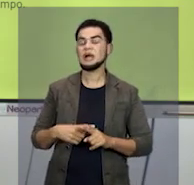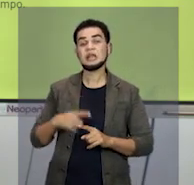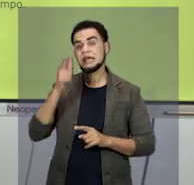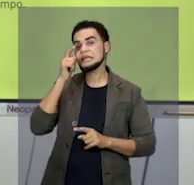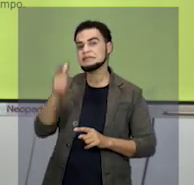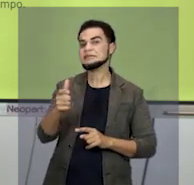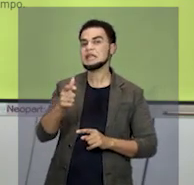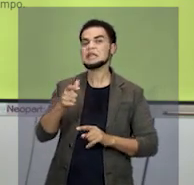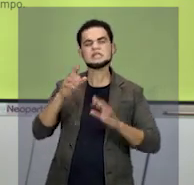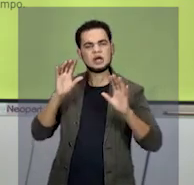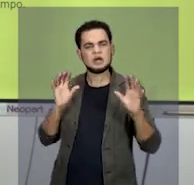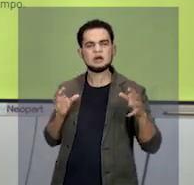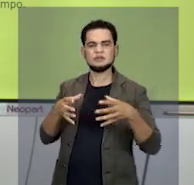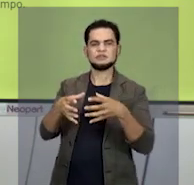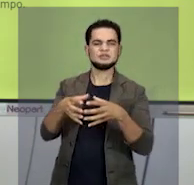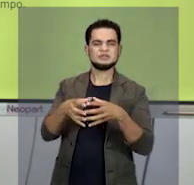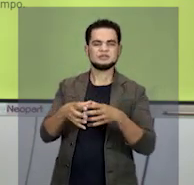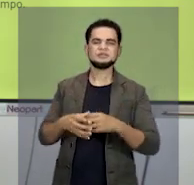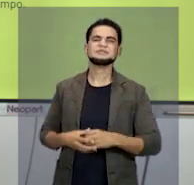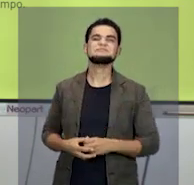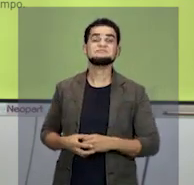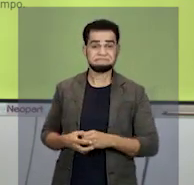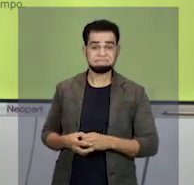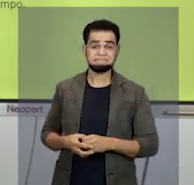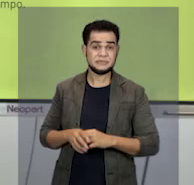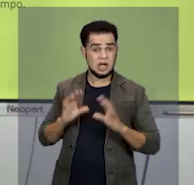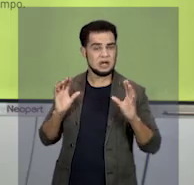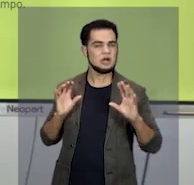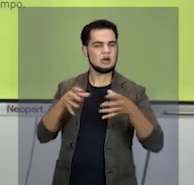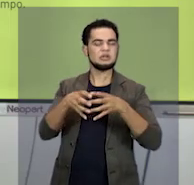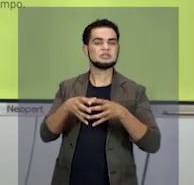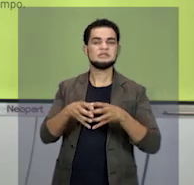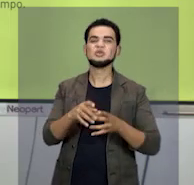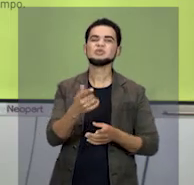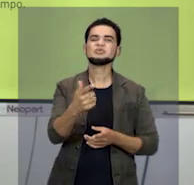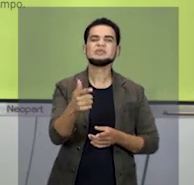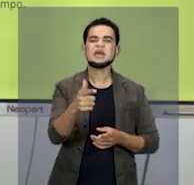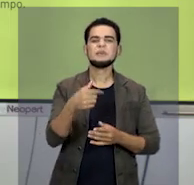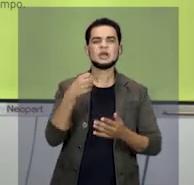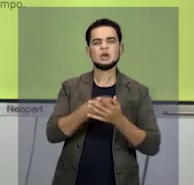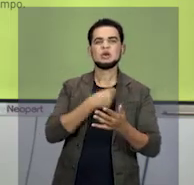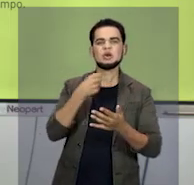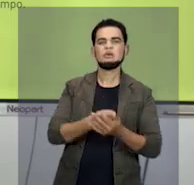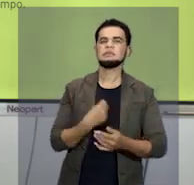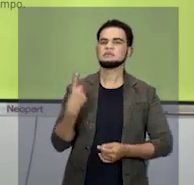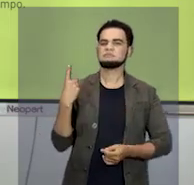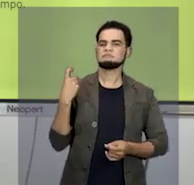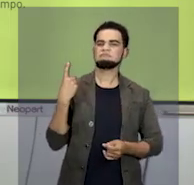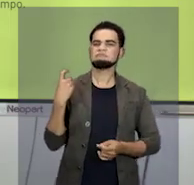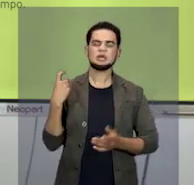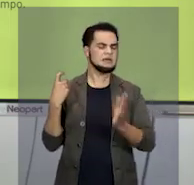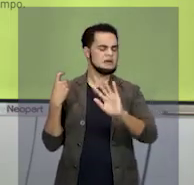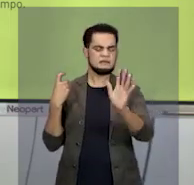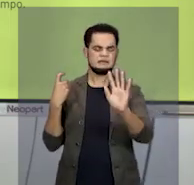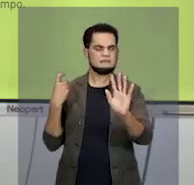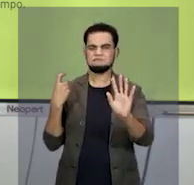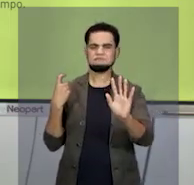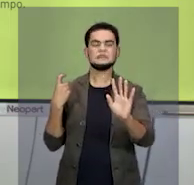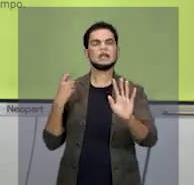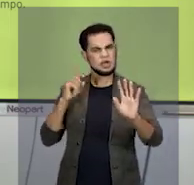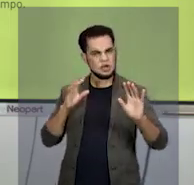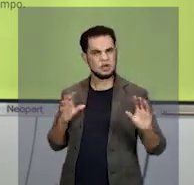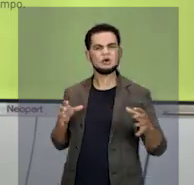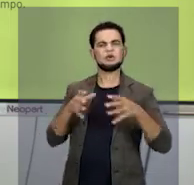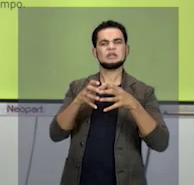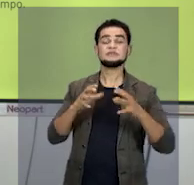do coletivo, né? Ou seja, ali não há uma luta individual, né? Uma luta do coletivo, uma luta ali